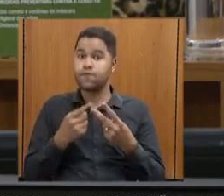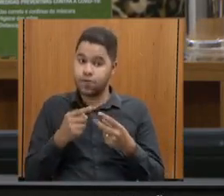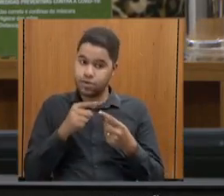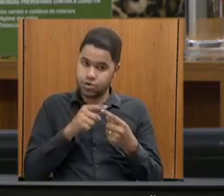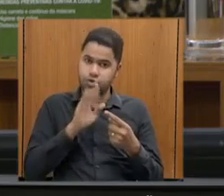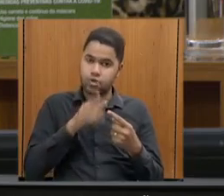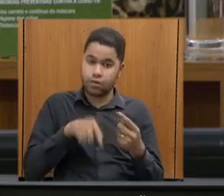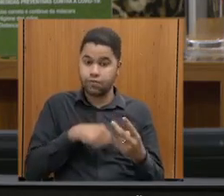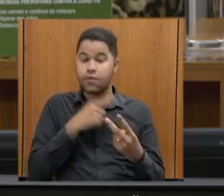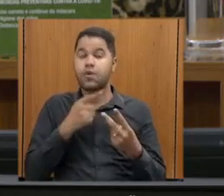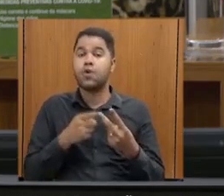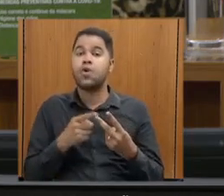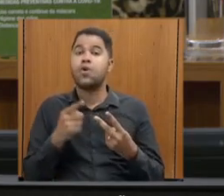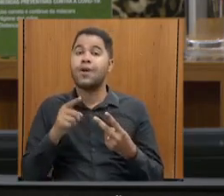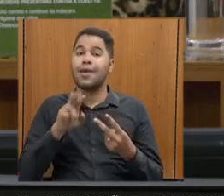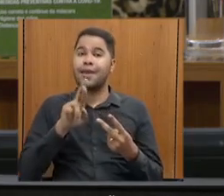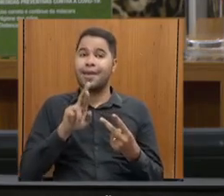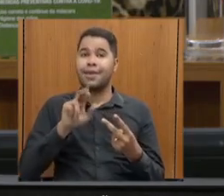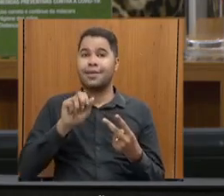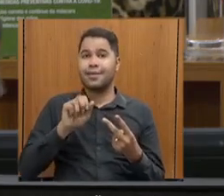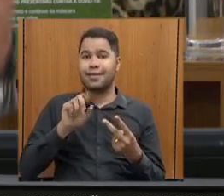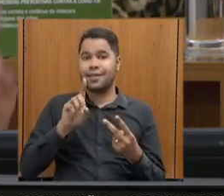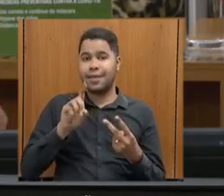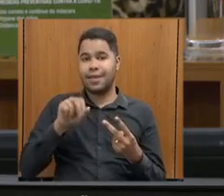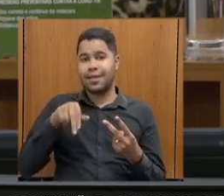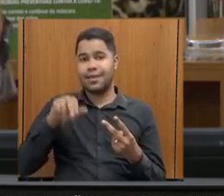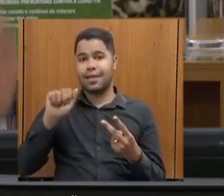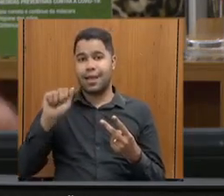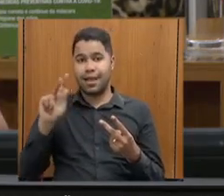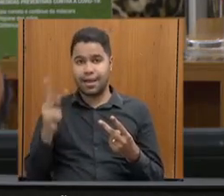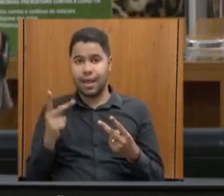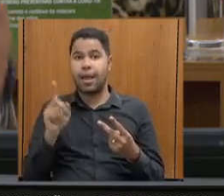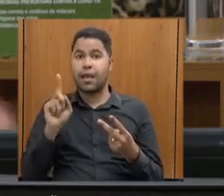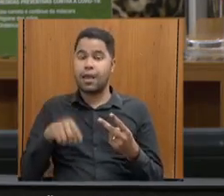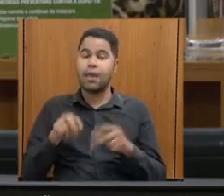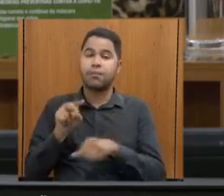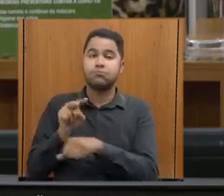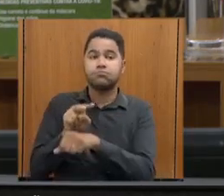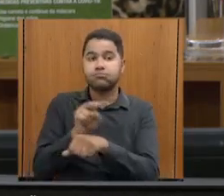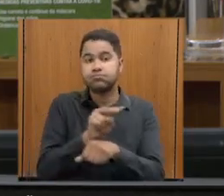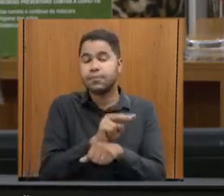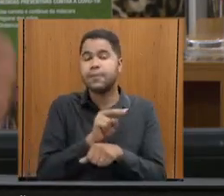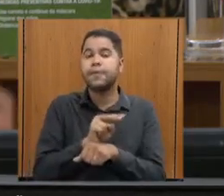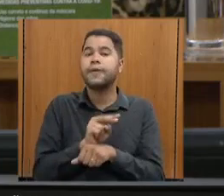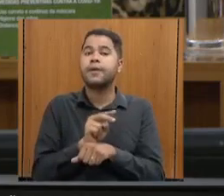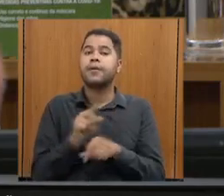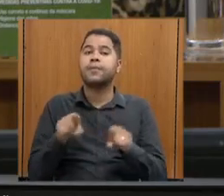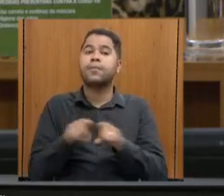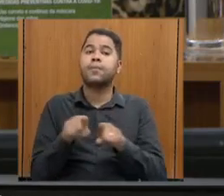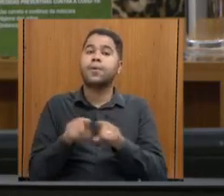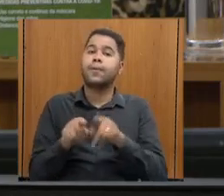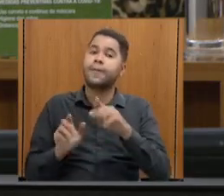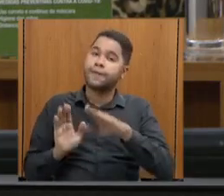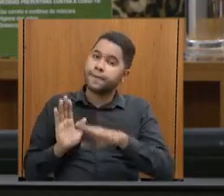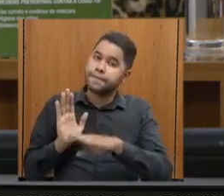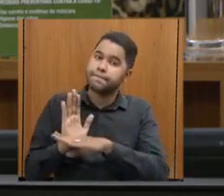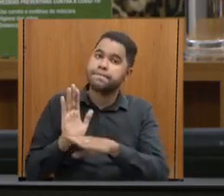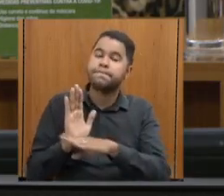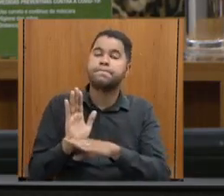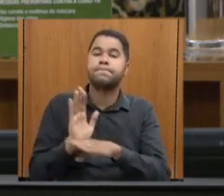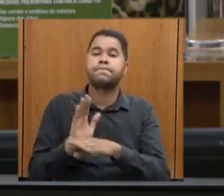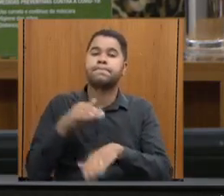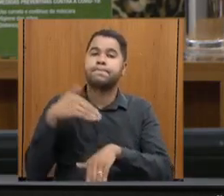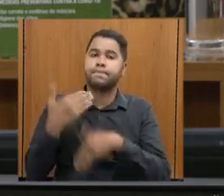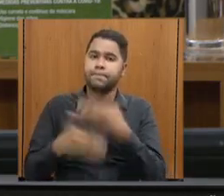rmbh conseguiu para a ser além de um órgão cartorial fiscalizatório para o órgão de apoio de